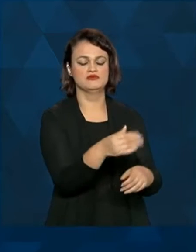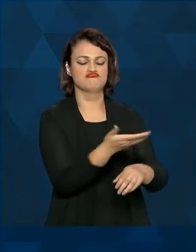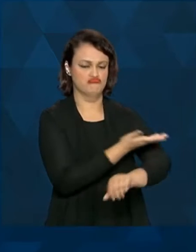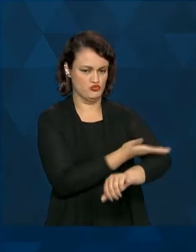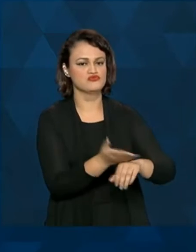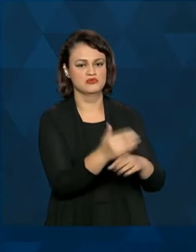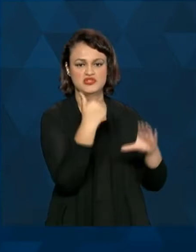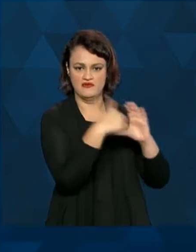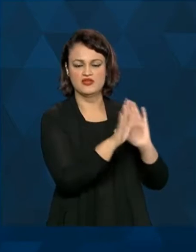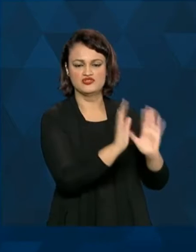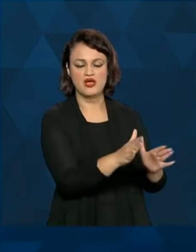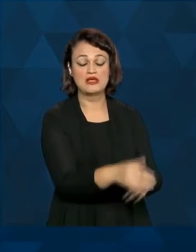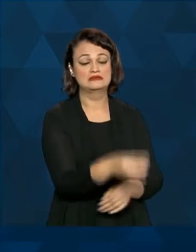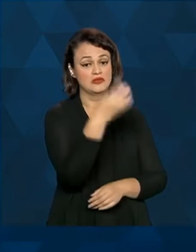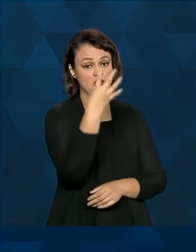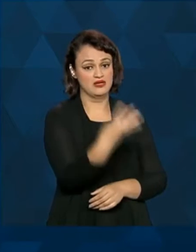como rotina e